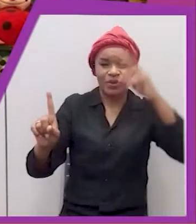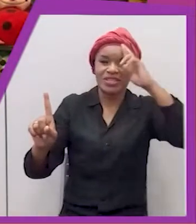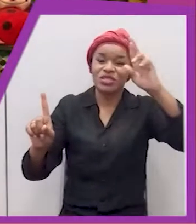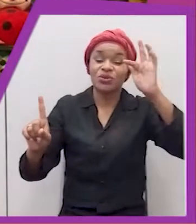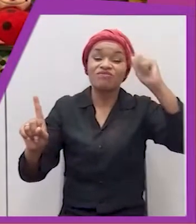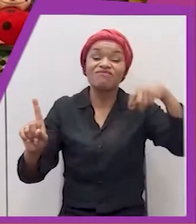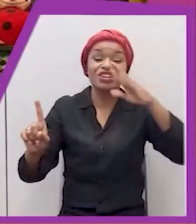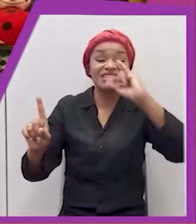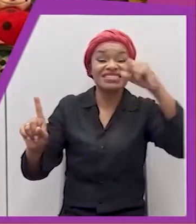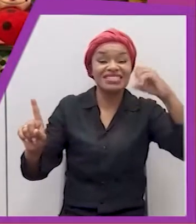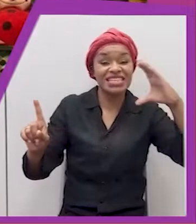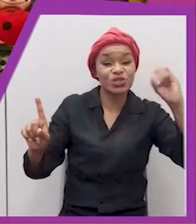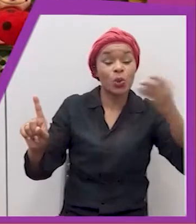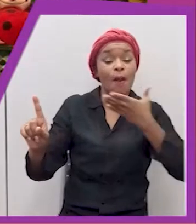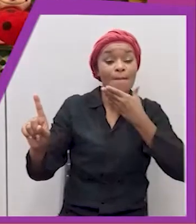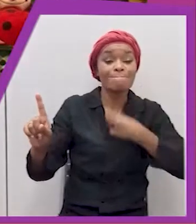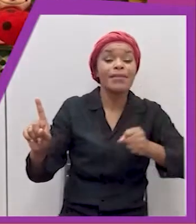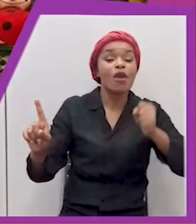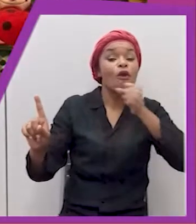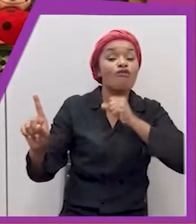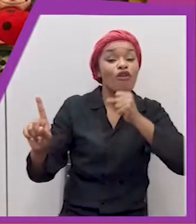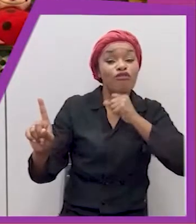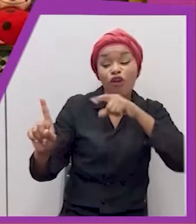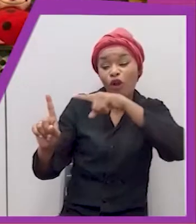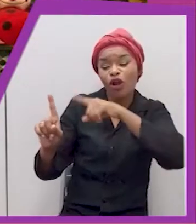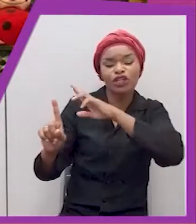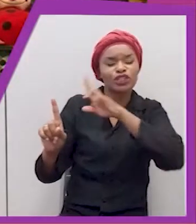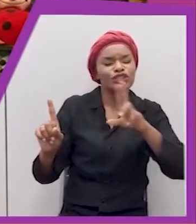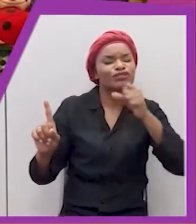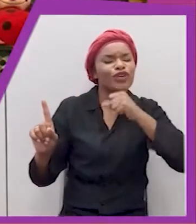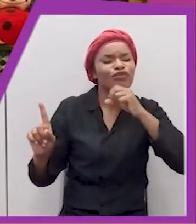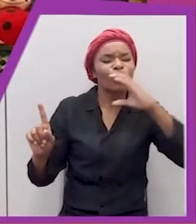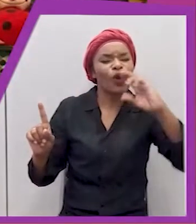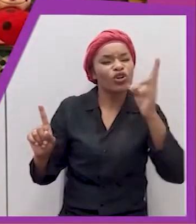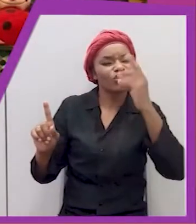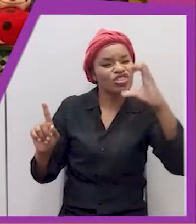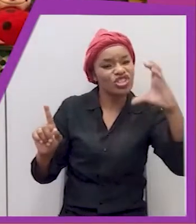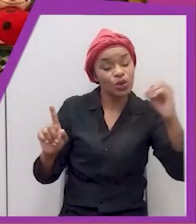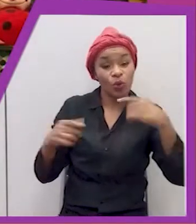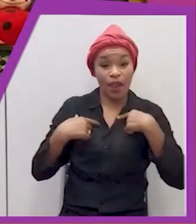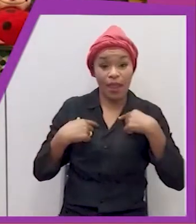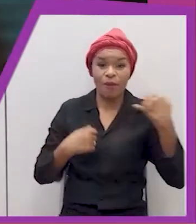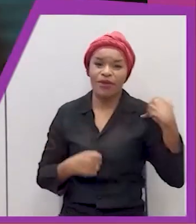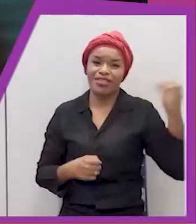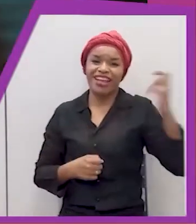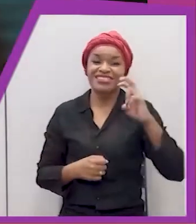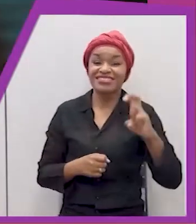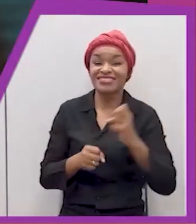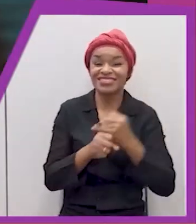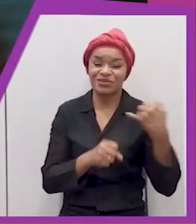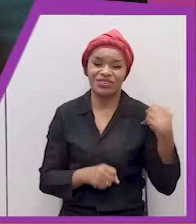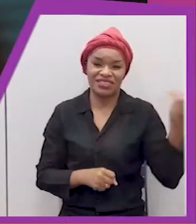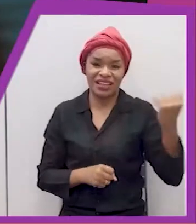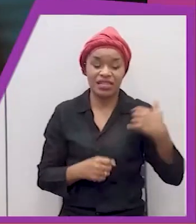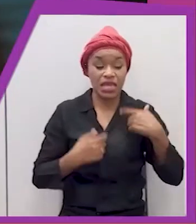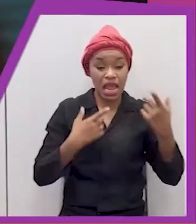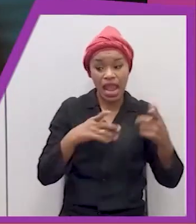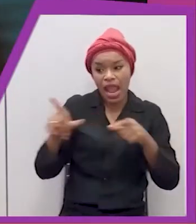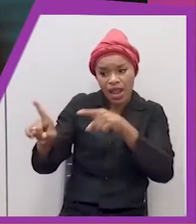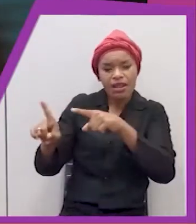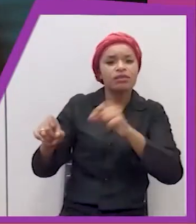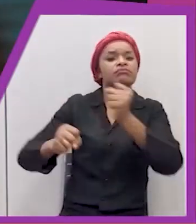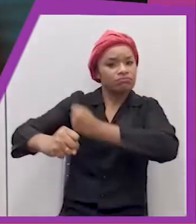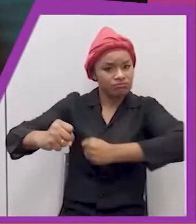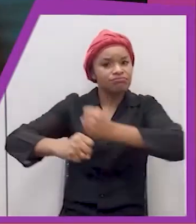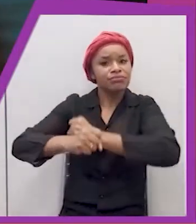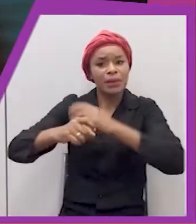um livro é correr portanto as escolas participar da vida de tantas pessoas por 20 anos mas